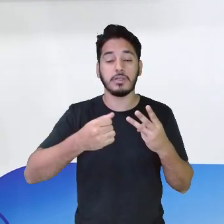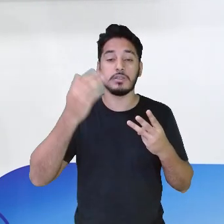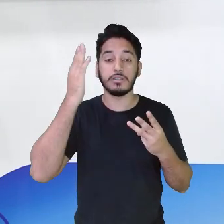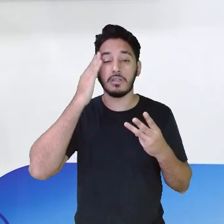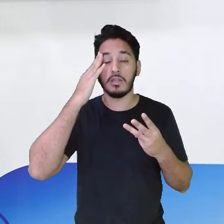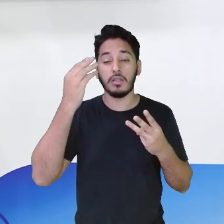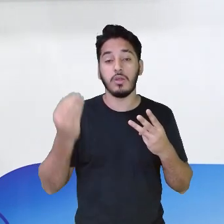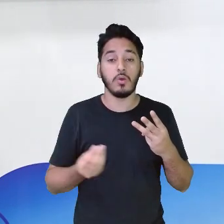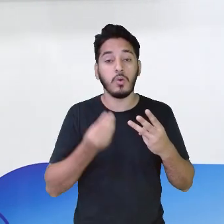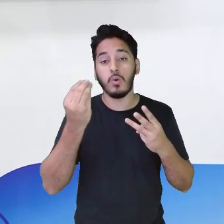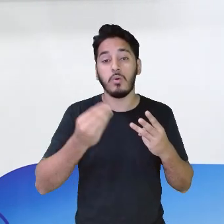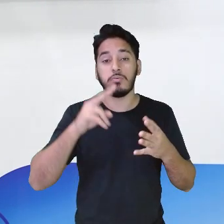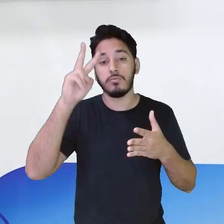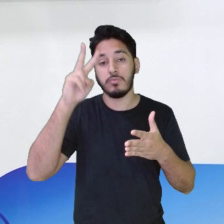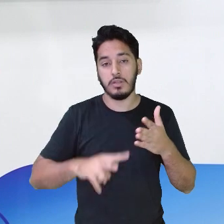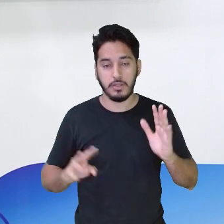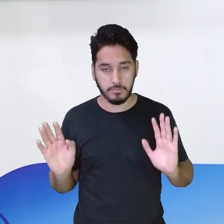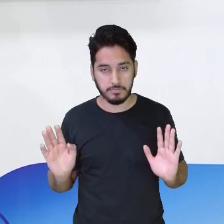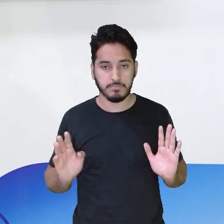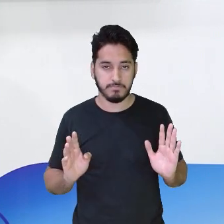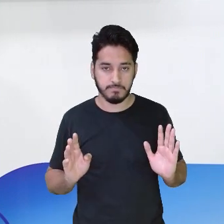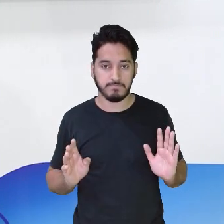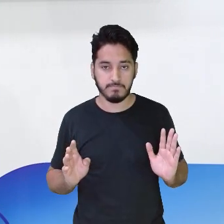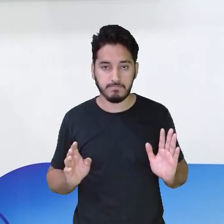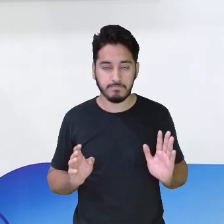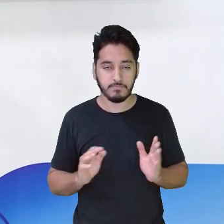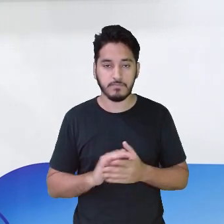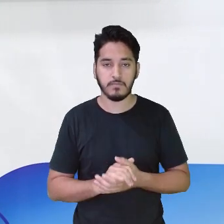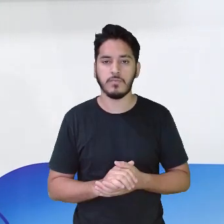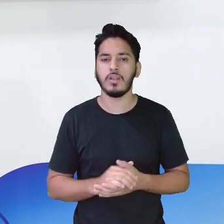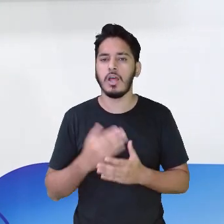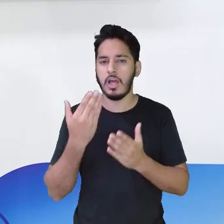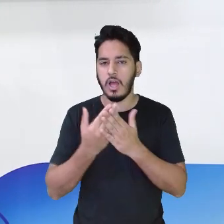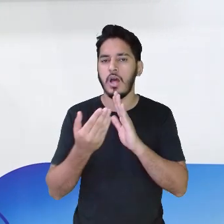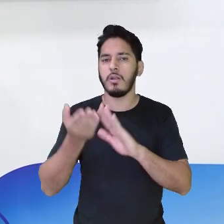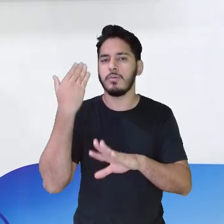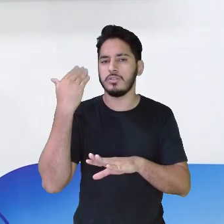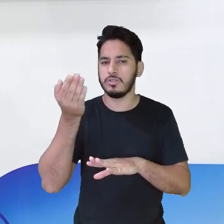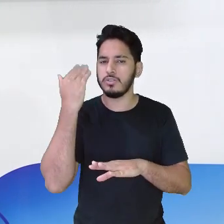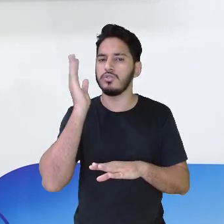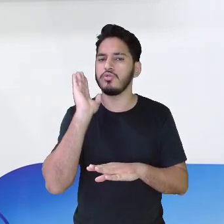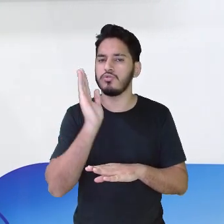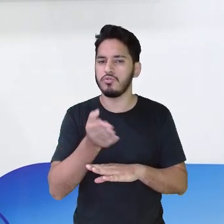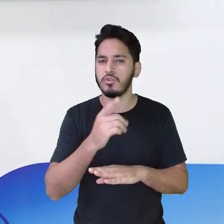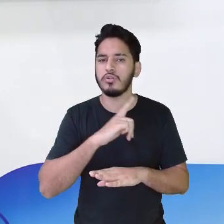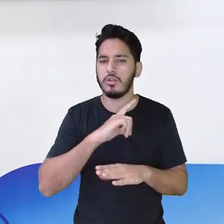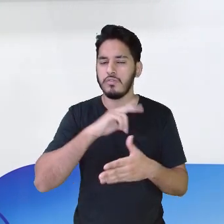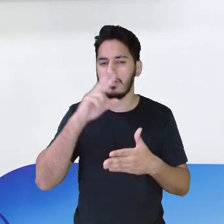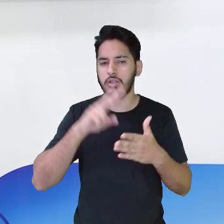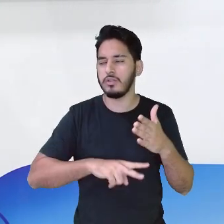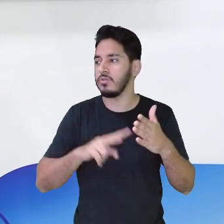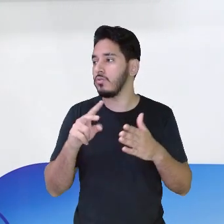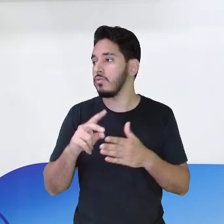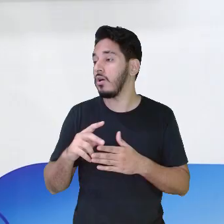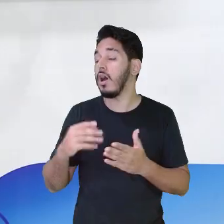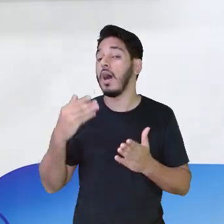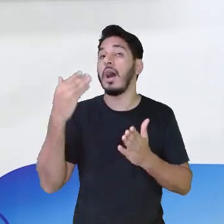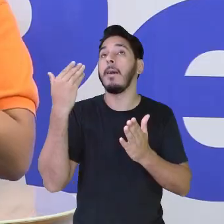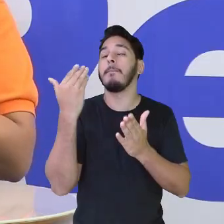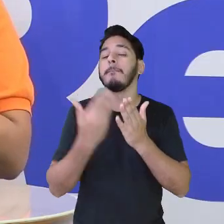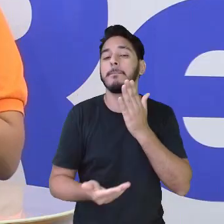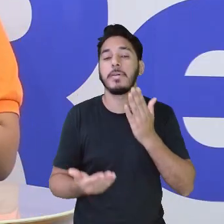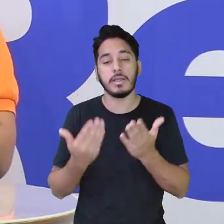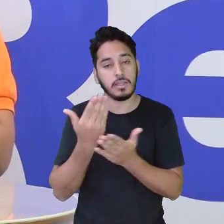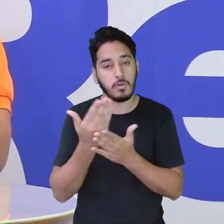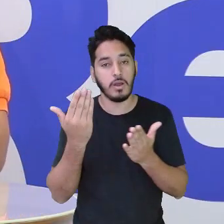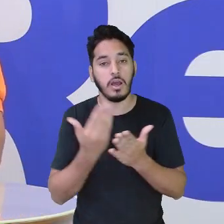entender como se lê a fração. Na última aula a gente teve isso também, a leitura. Foi porque ela perdeu, lembra que ela não